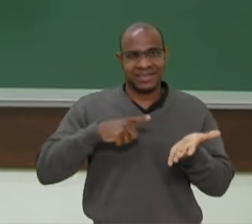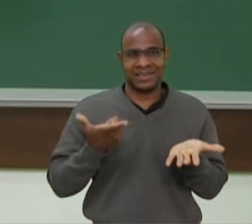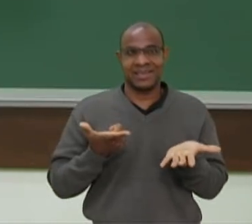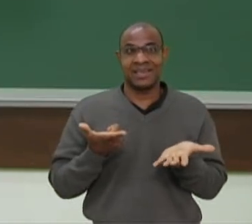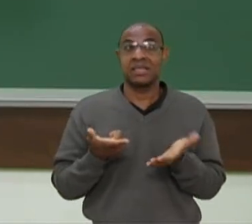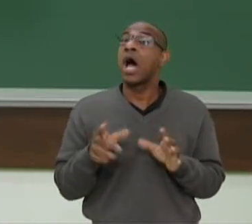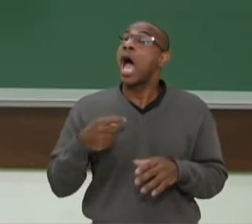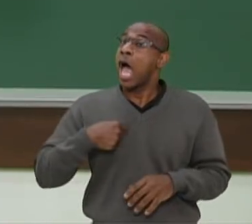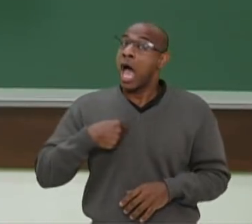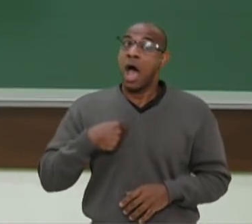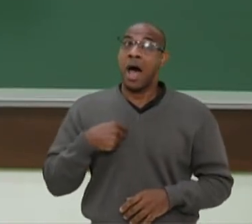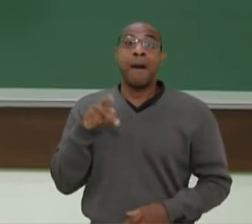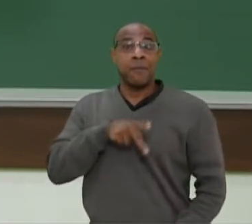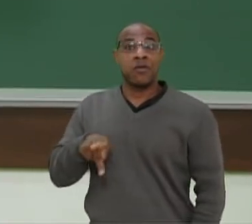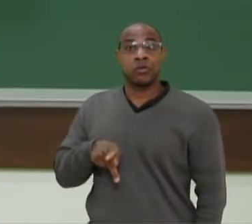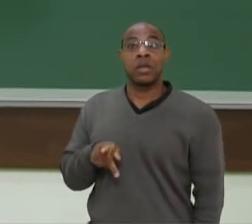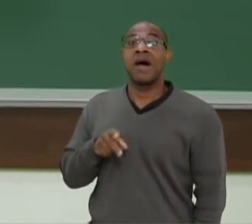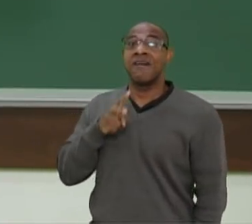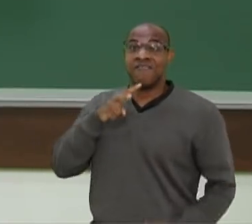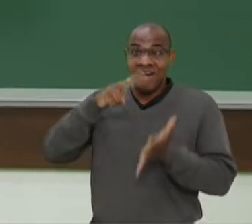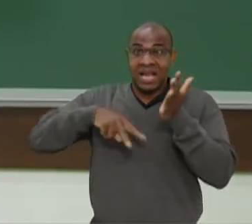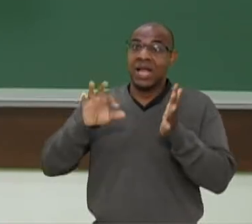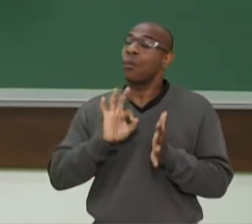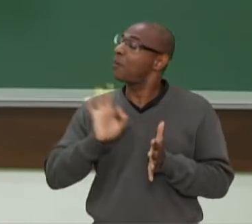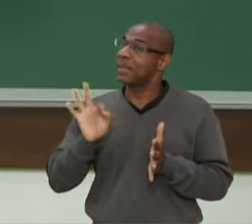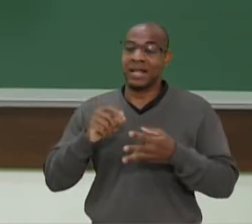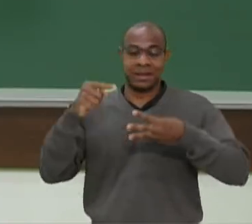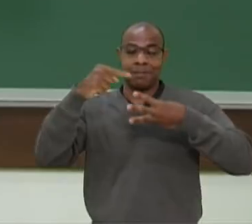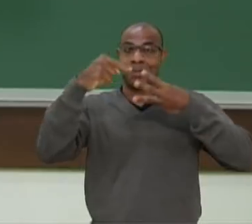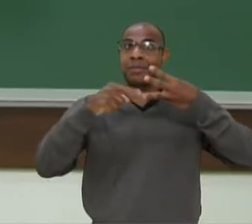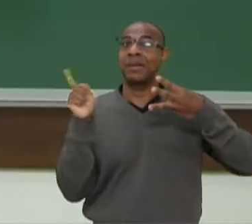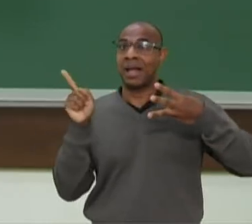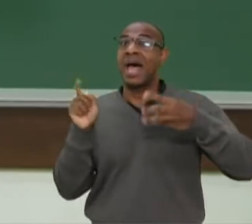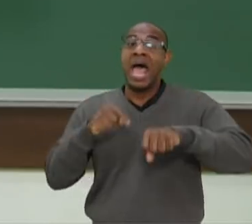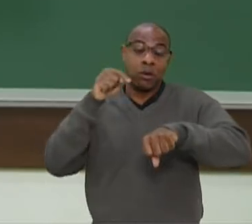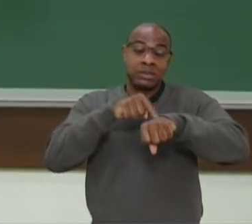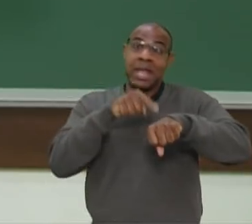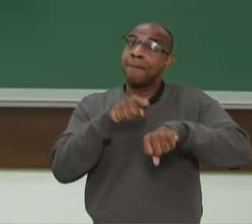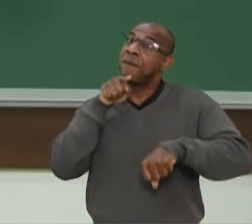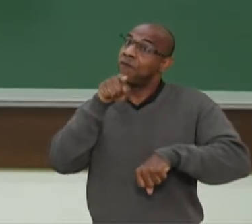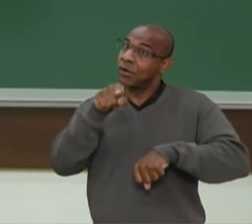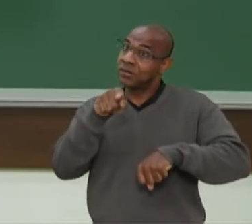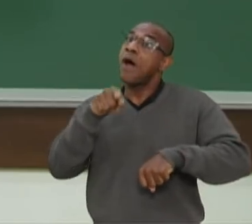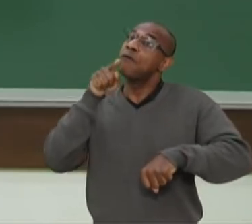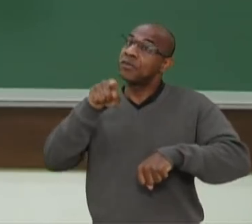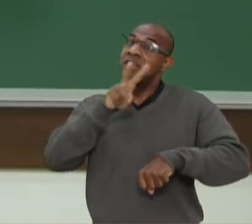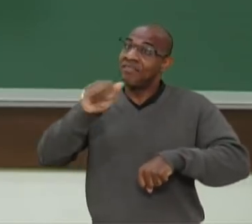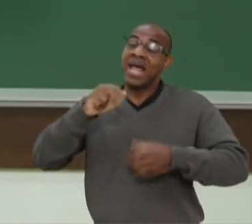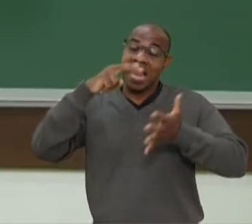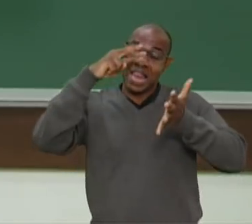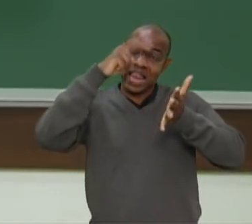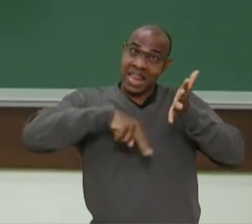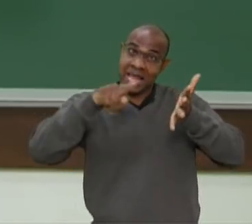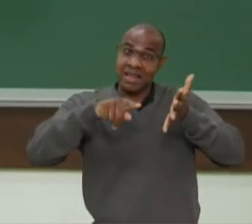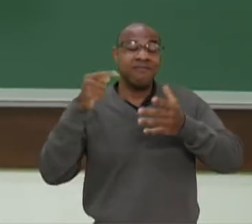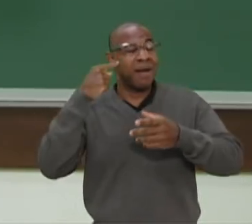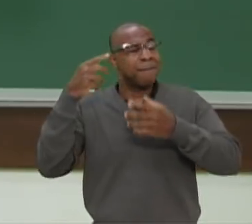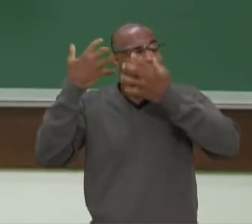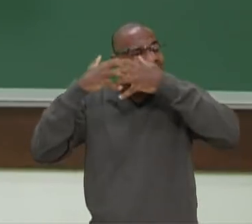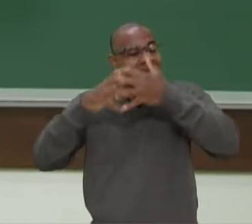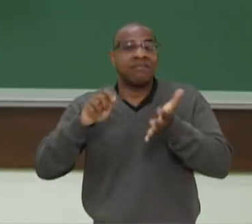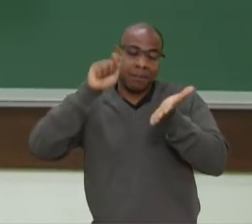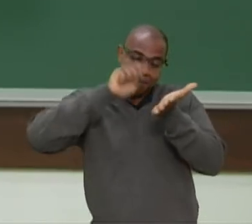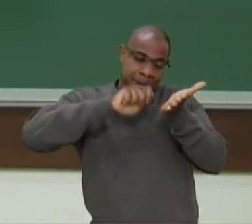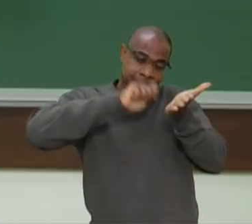as perguntinhas, porque agora é o tempo de vocês. Vocês lerão as perguntas e vão pensar